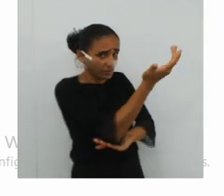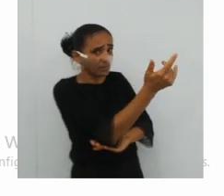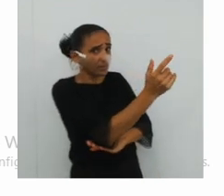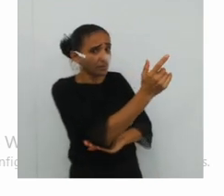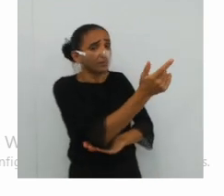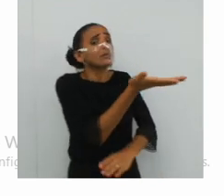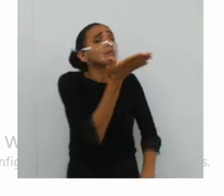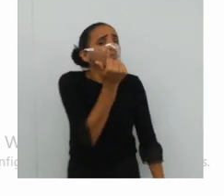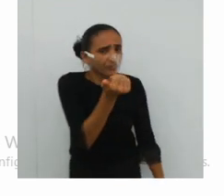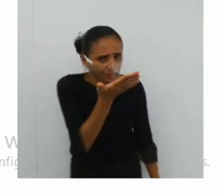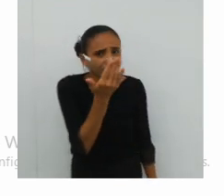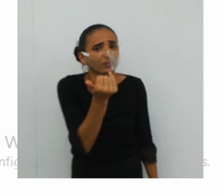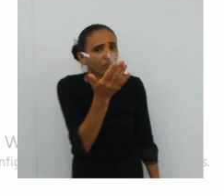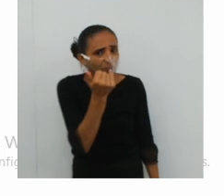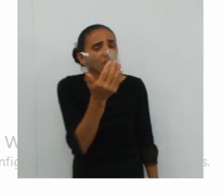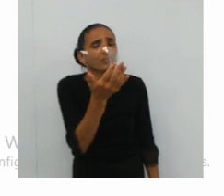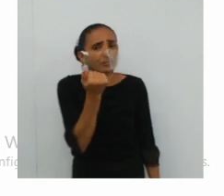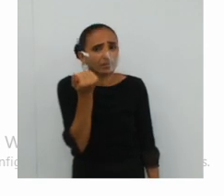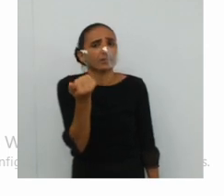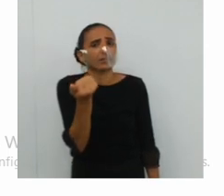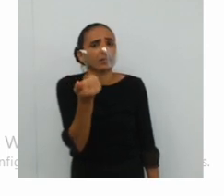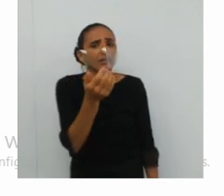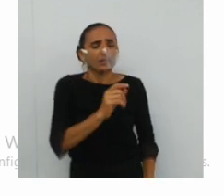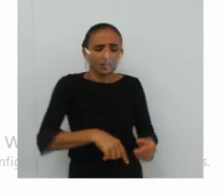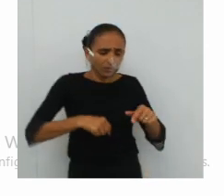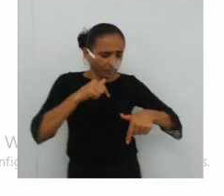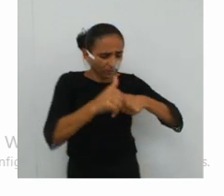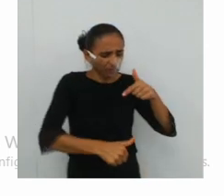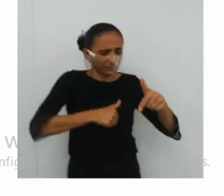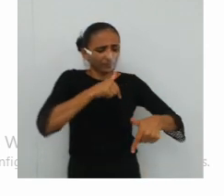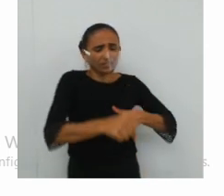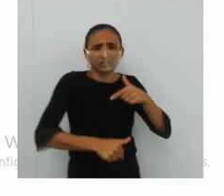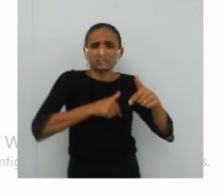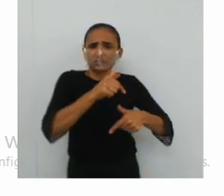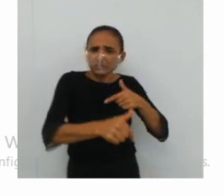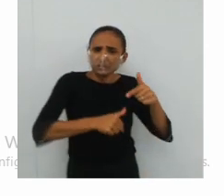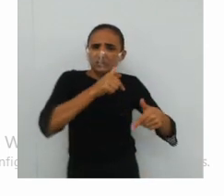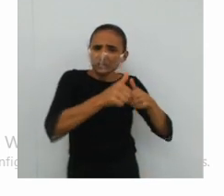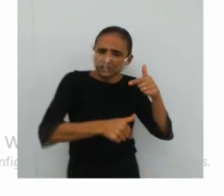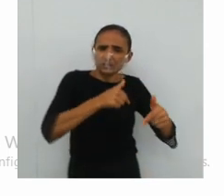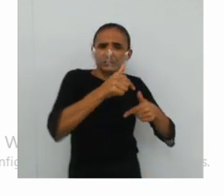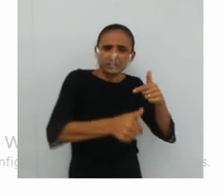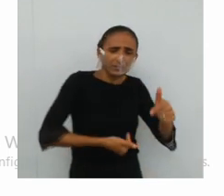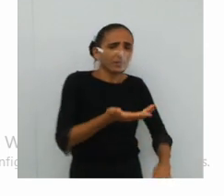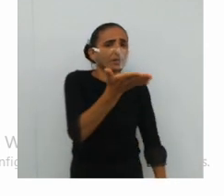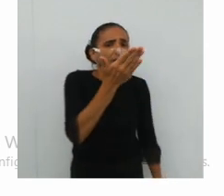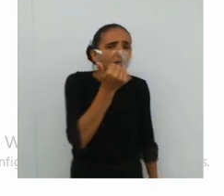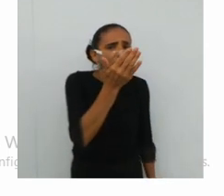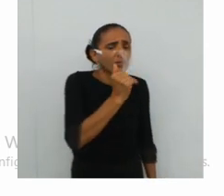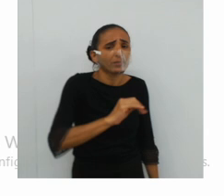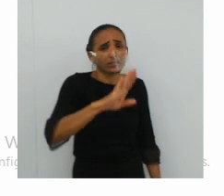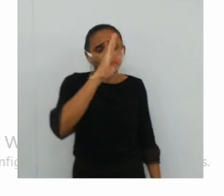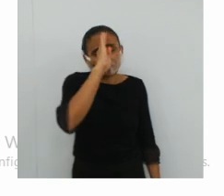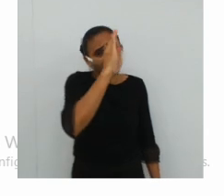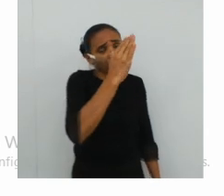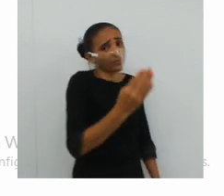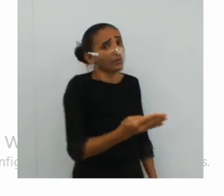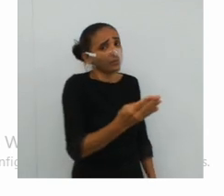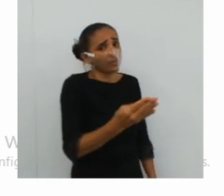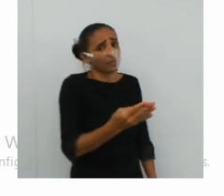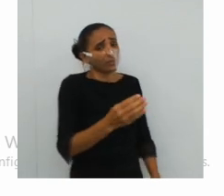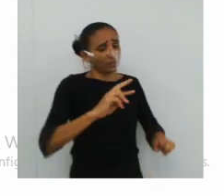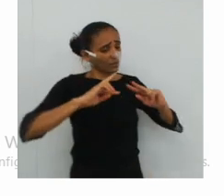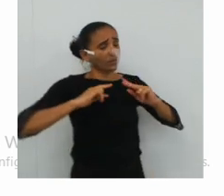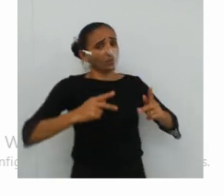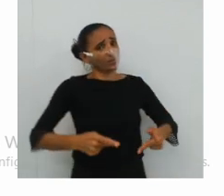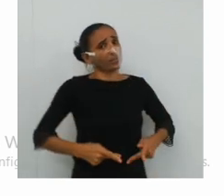seu sustento, tá? Eles vão atender a sua necessidade imediata, a comida principalmente. O que sobrar